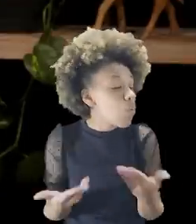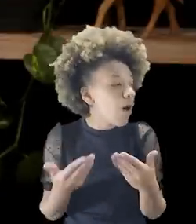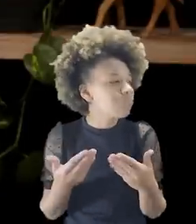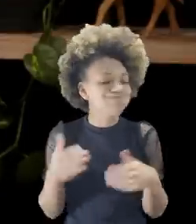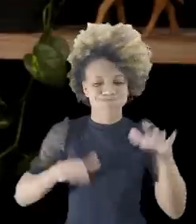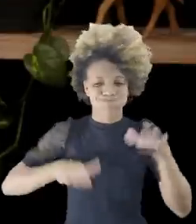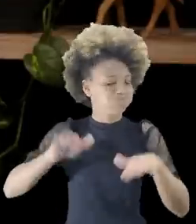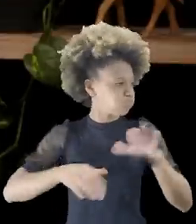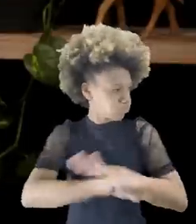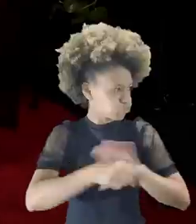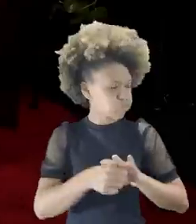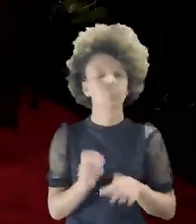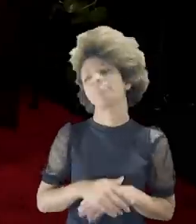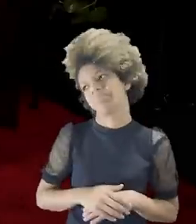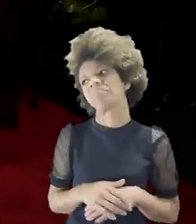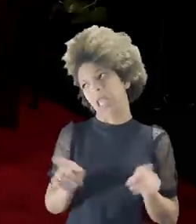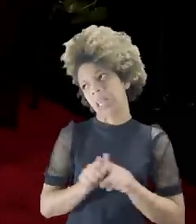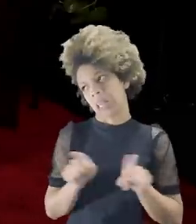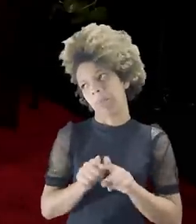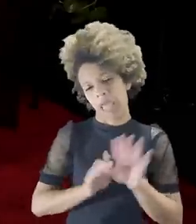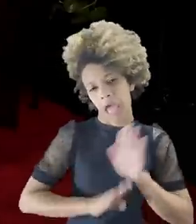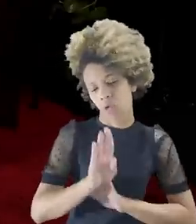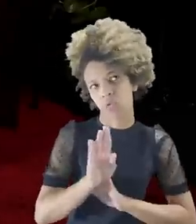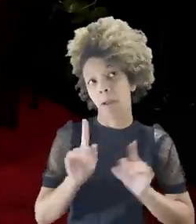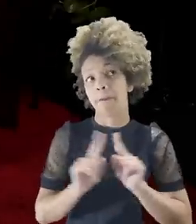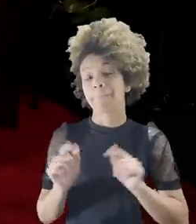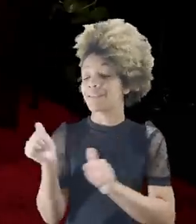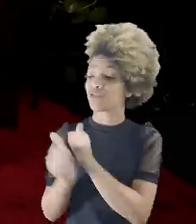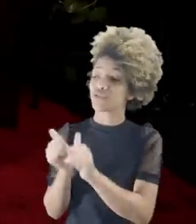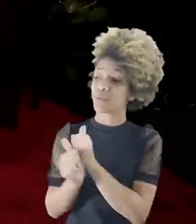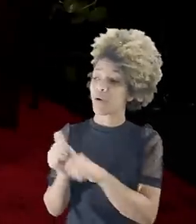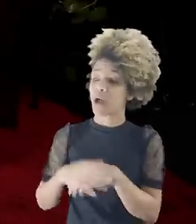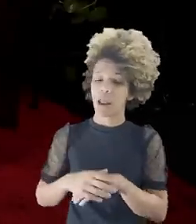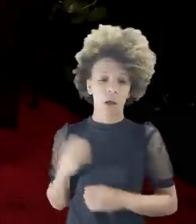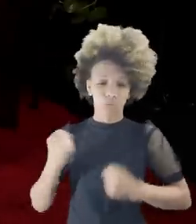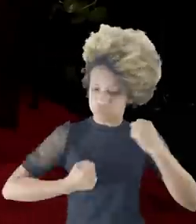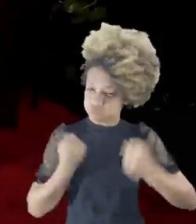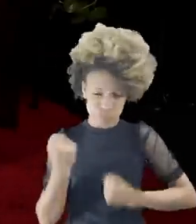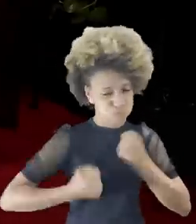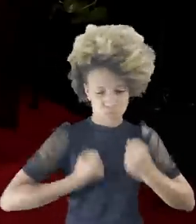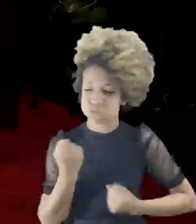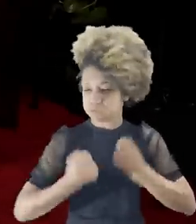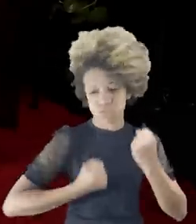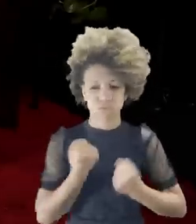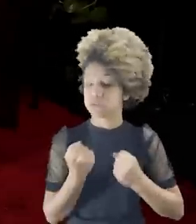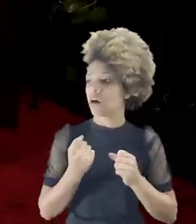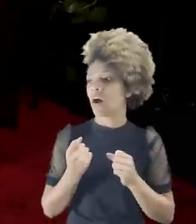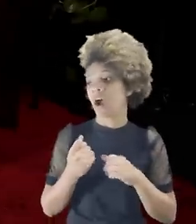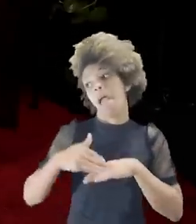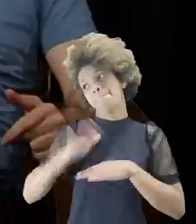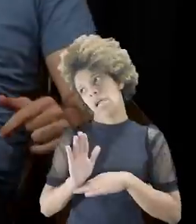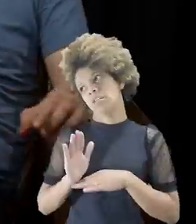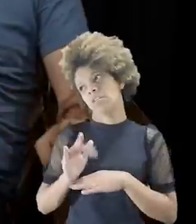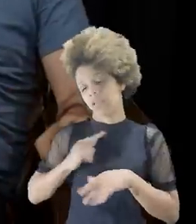basquete é assim é alto também é que são o futebol o cara acaba correndo um pouco mais em distância tem